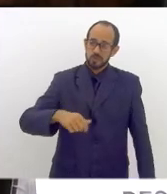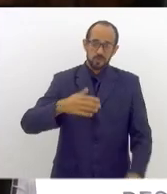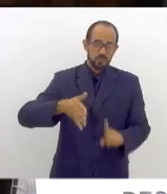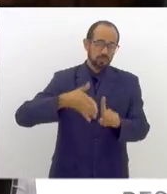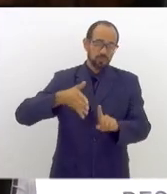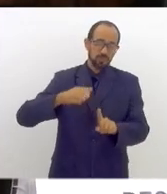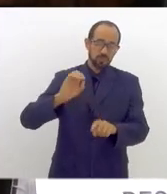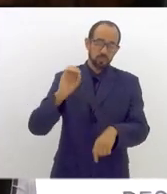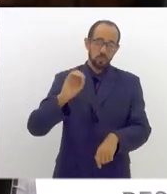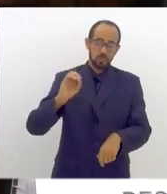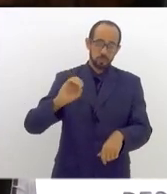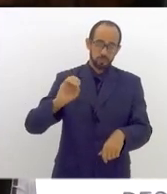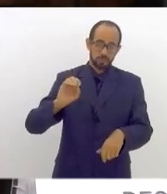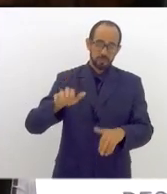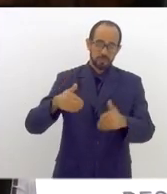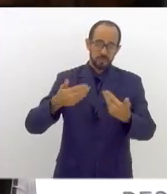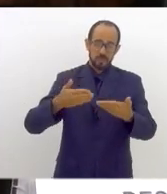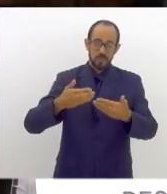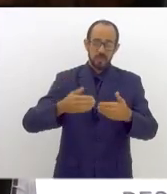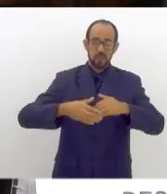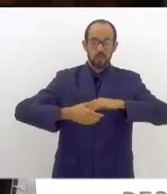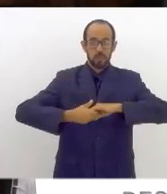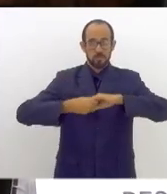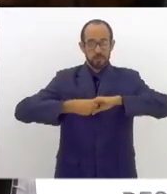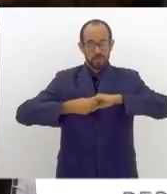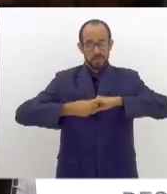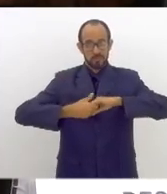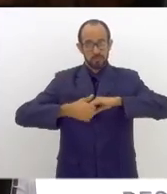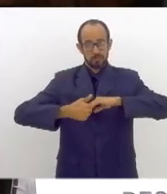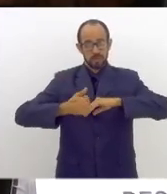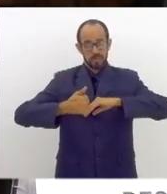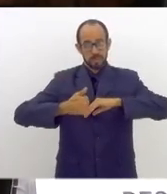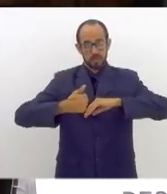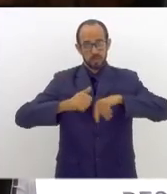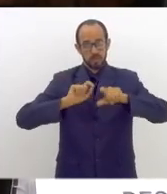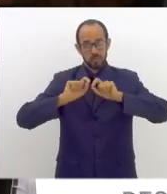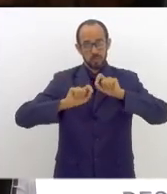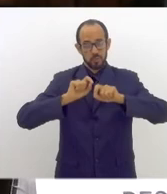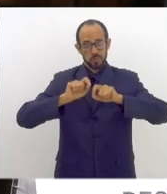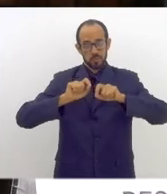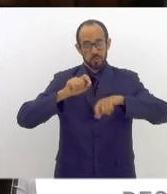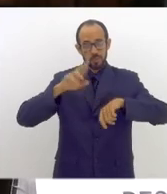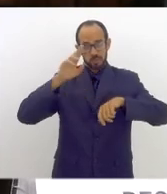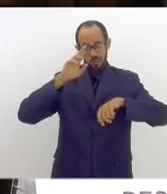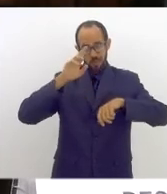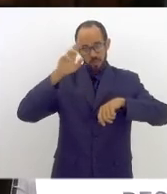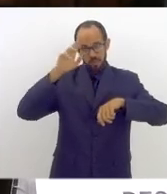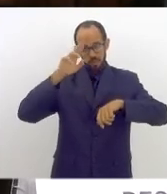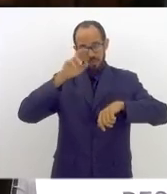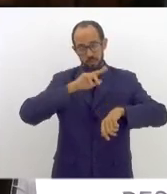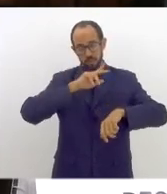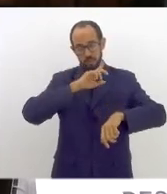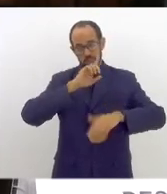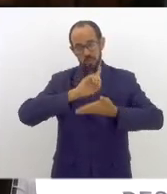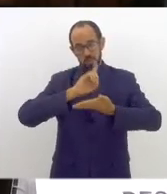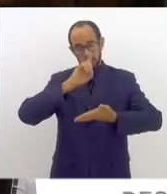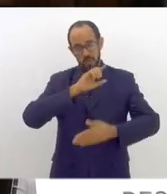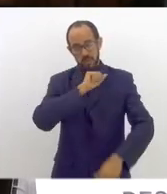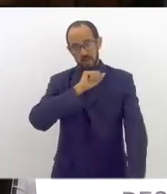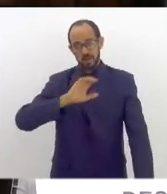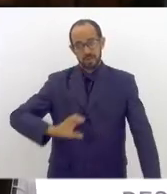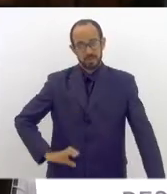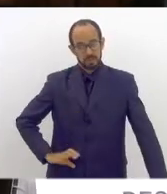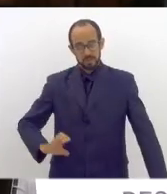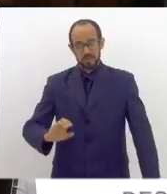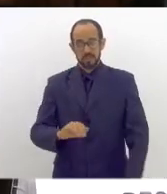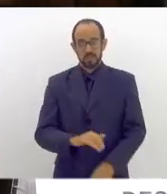então eu quero cumprimentar primeiramente ao Dr André siciliano e vou